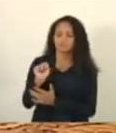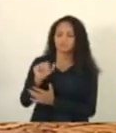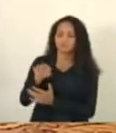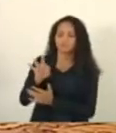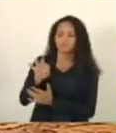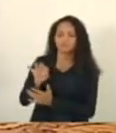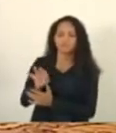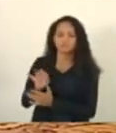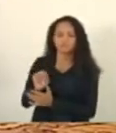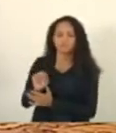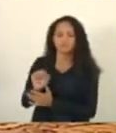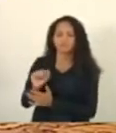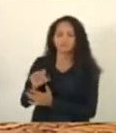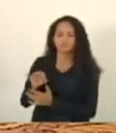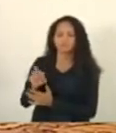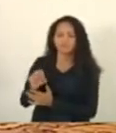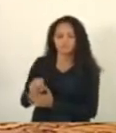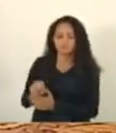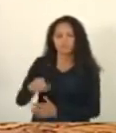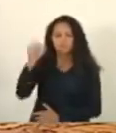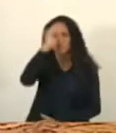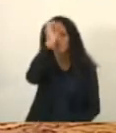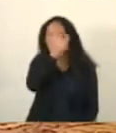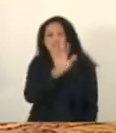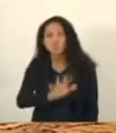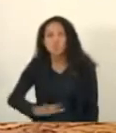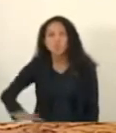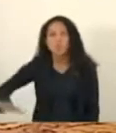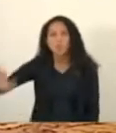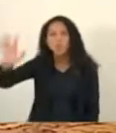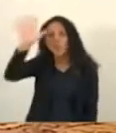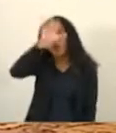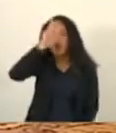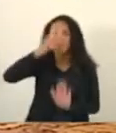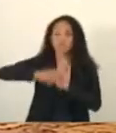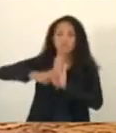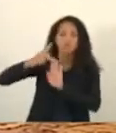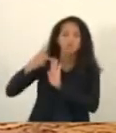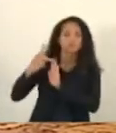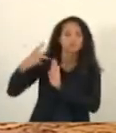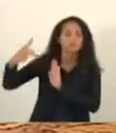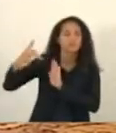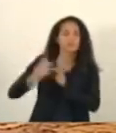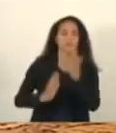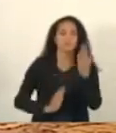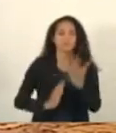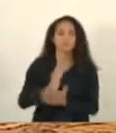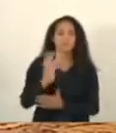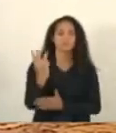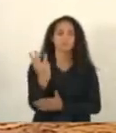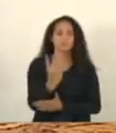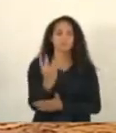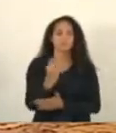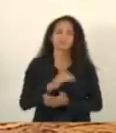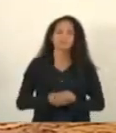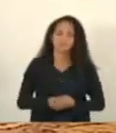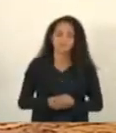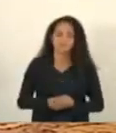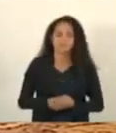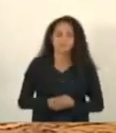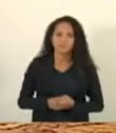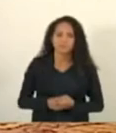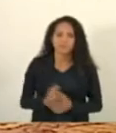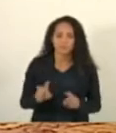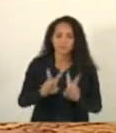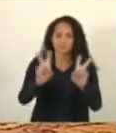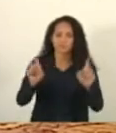Terceiro lugar a nível nacional com o projeto. E aí, já lavou as suas mãos hoje? Eu